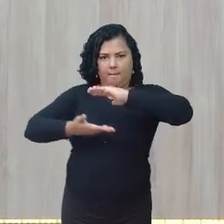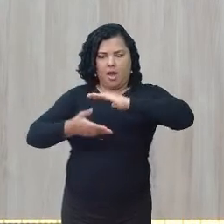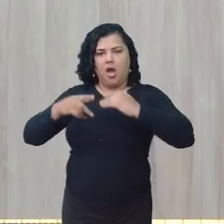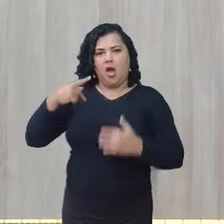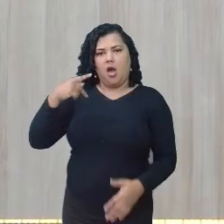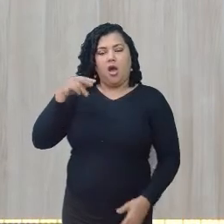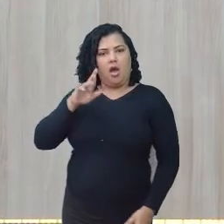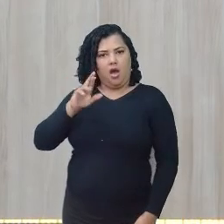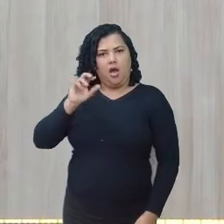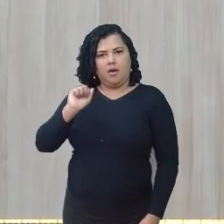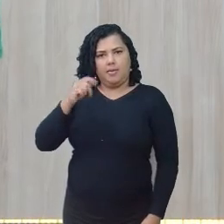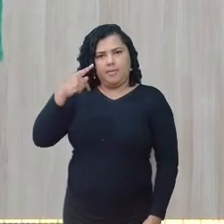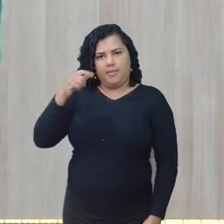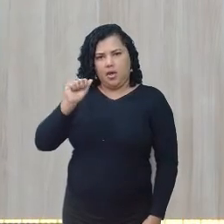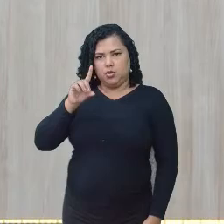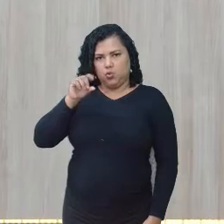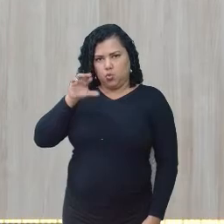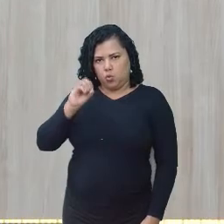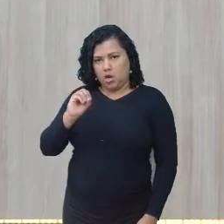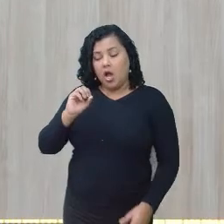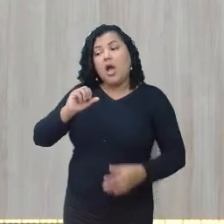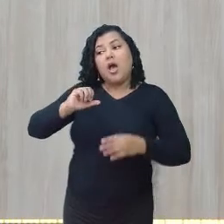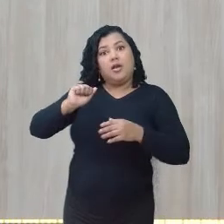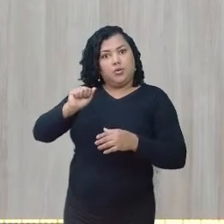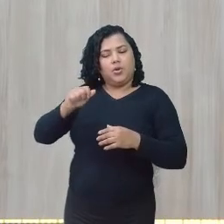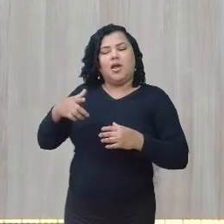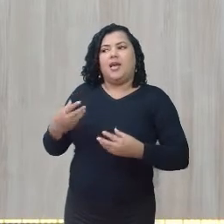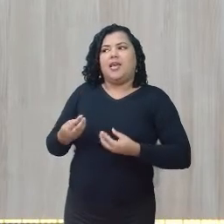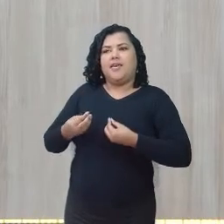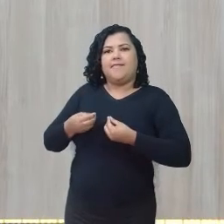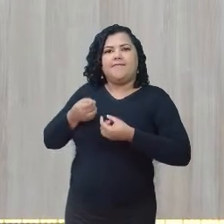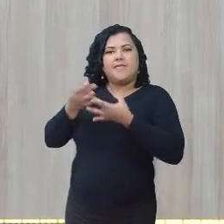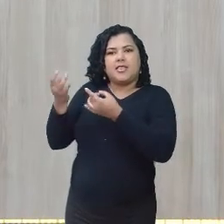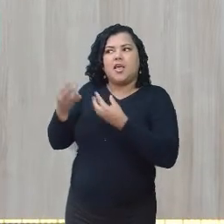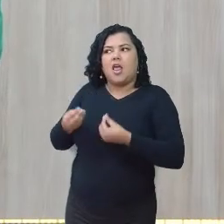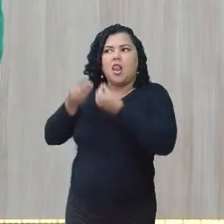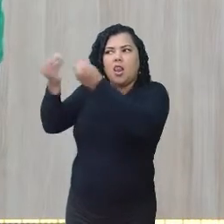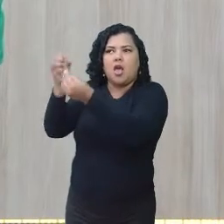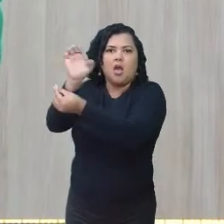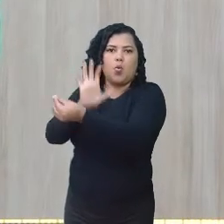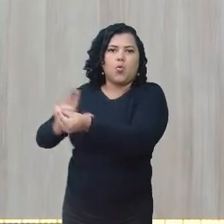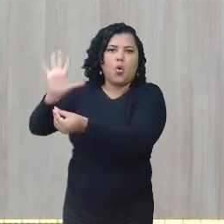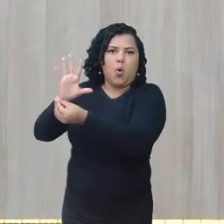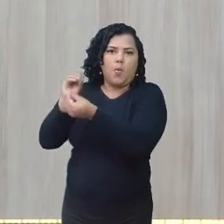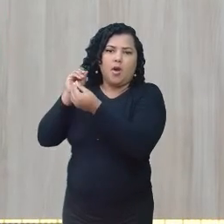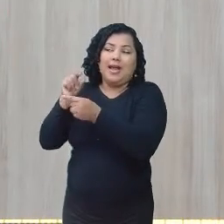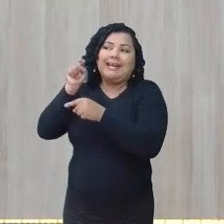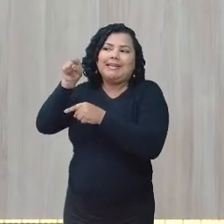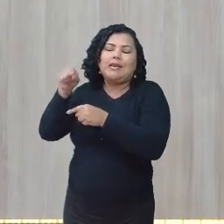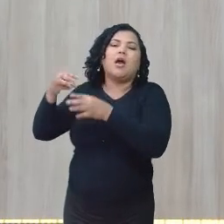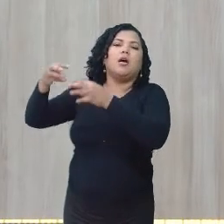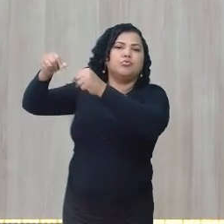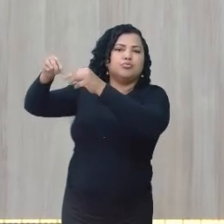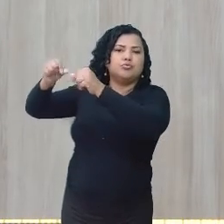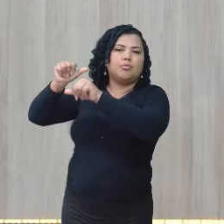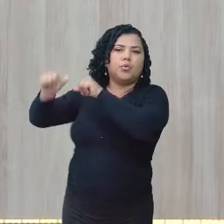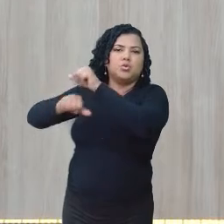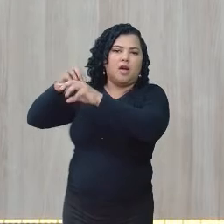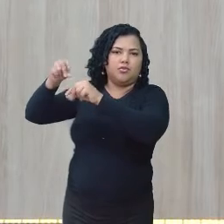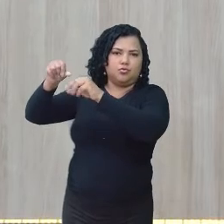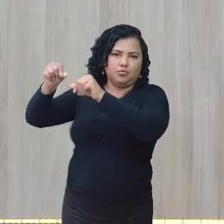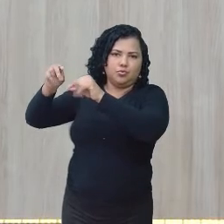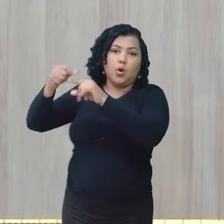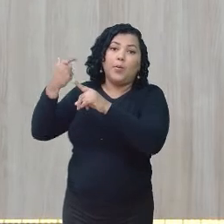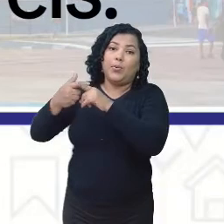em território europeu. Então, uma outra coisa que nós temos que falar é que essa